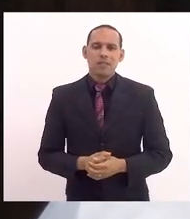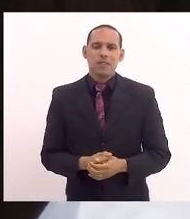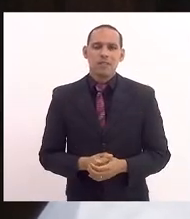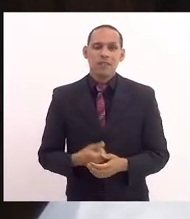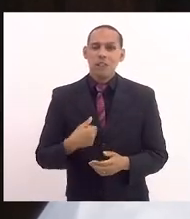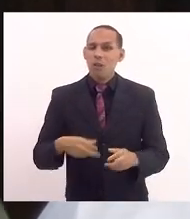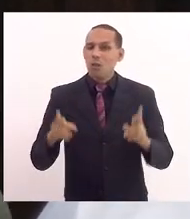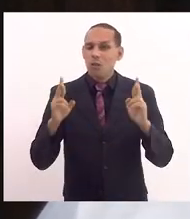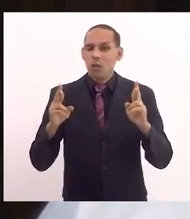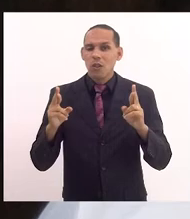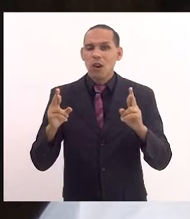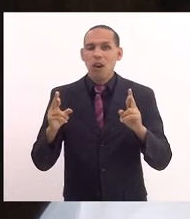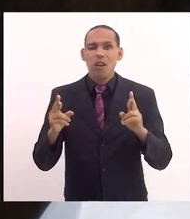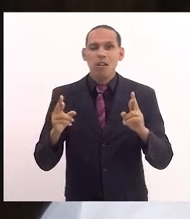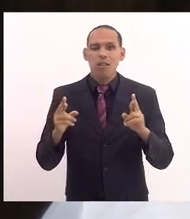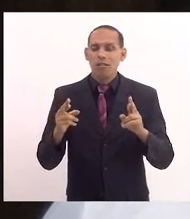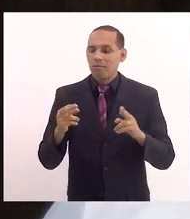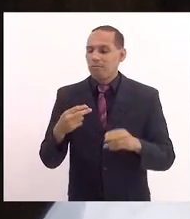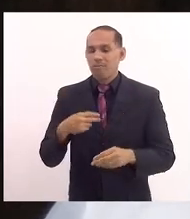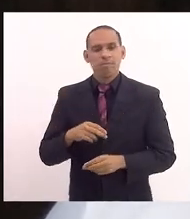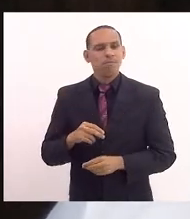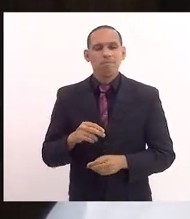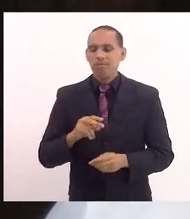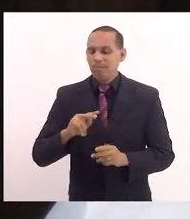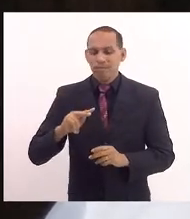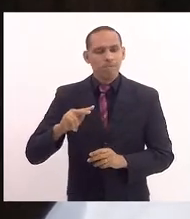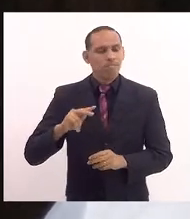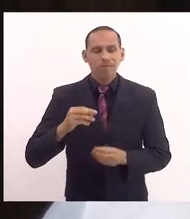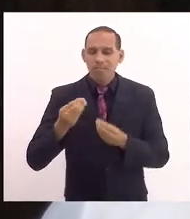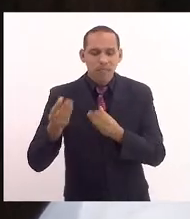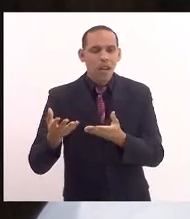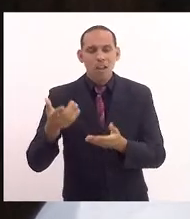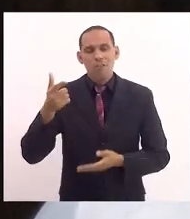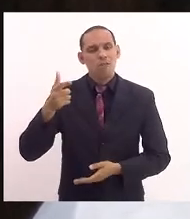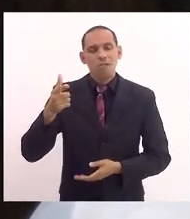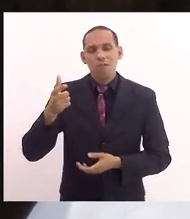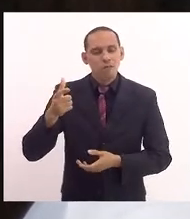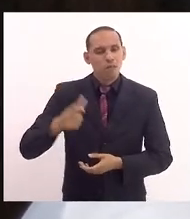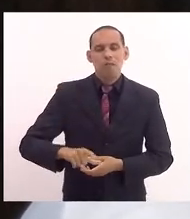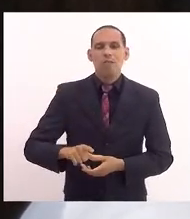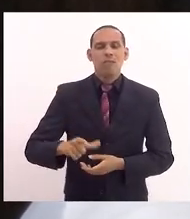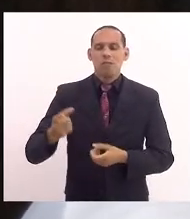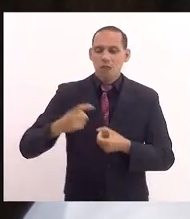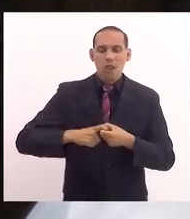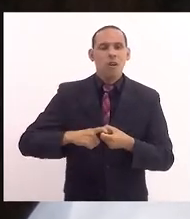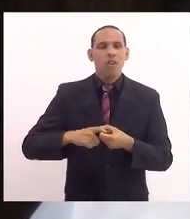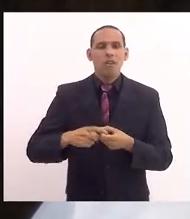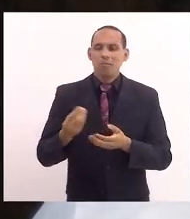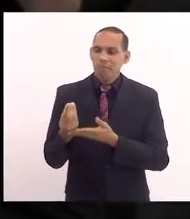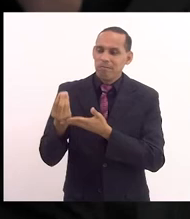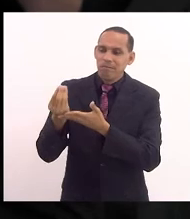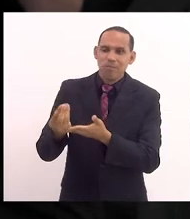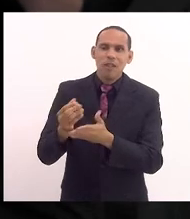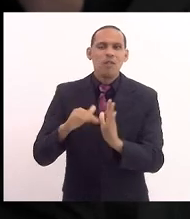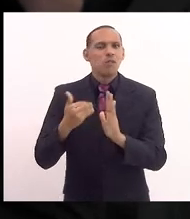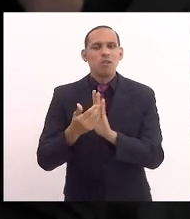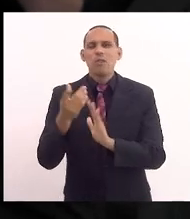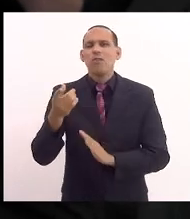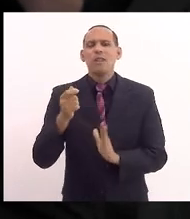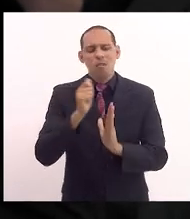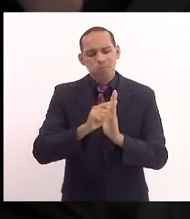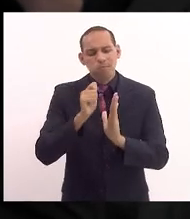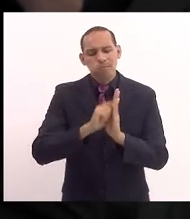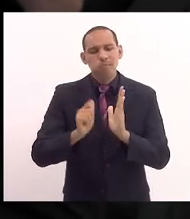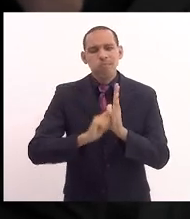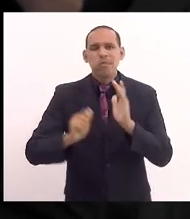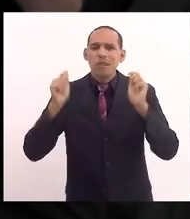Espero um dia eu poder te retribuir tudo que você fez por mim, de estar ali, ao lado, perdendo seu tempo escrevendo uma frase,